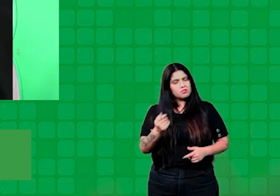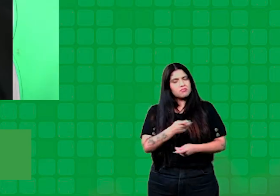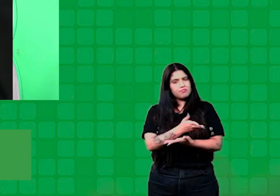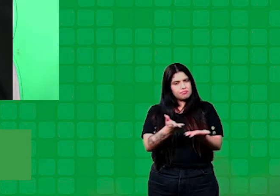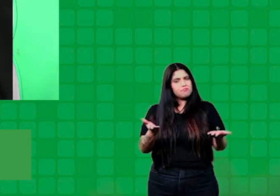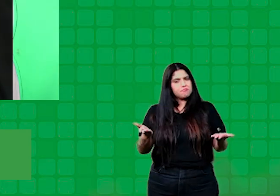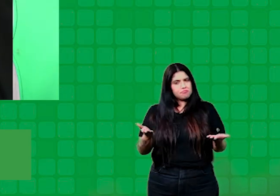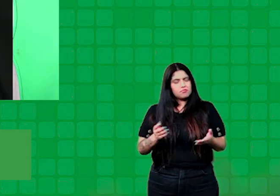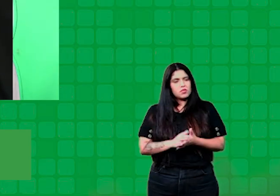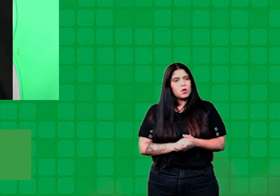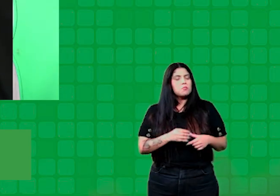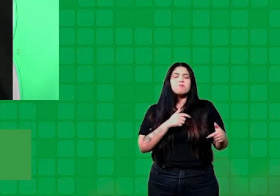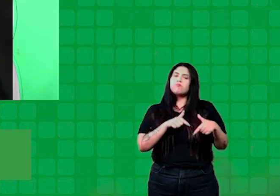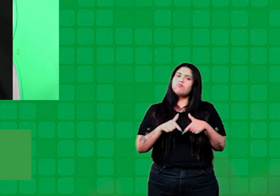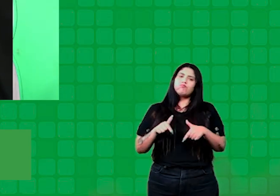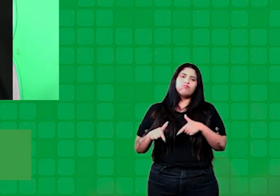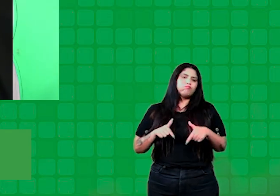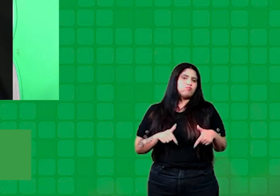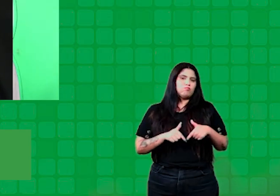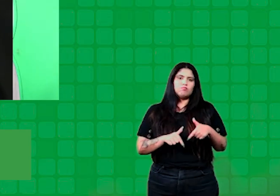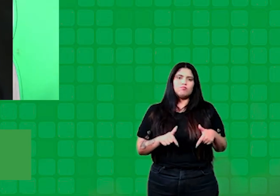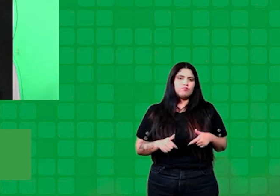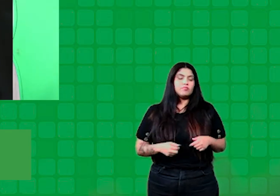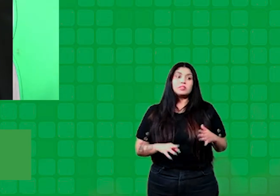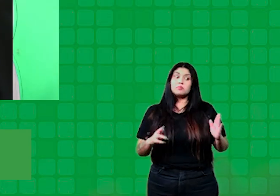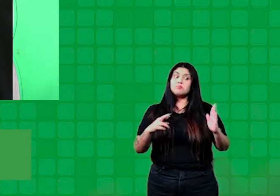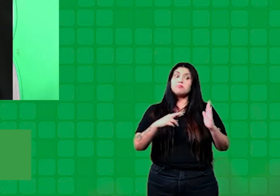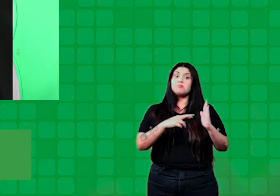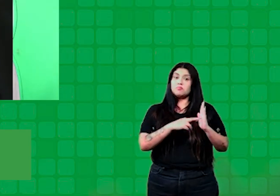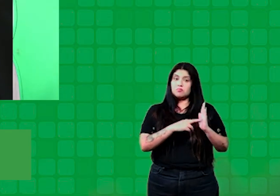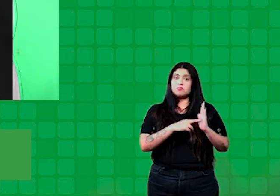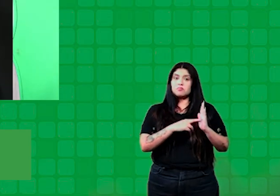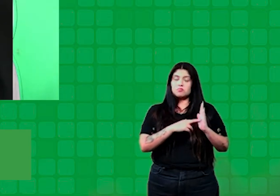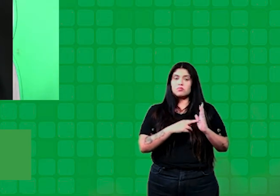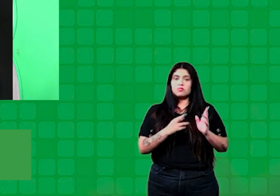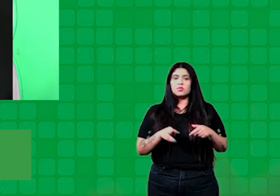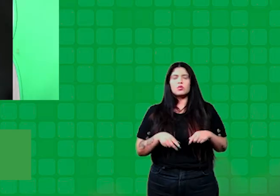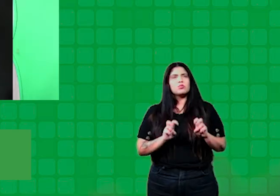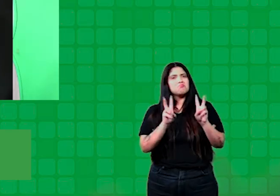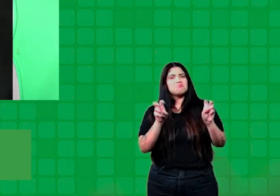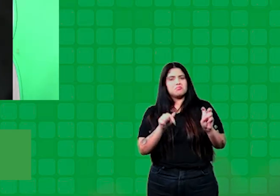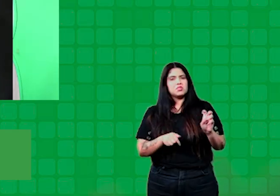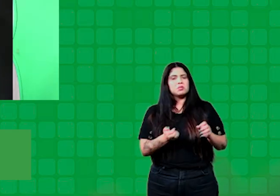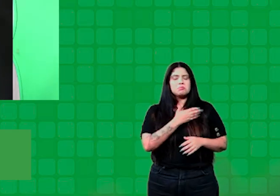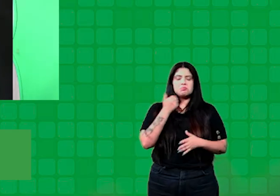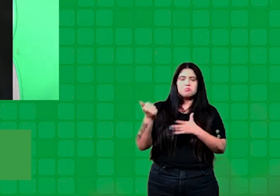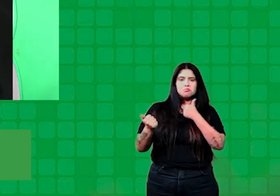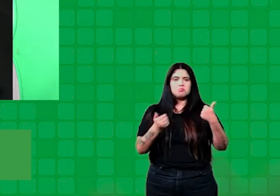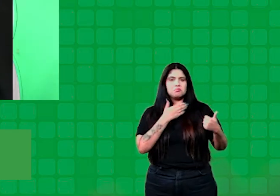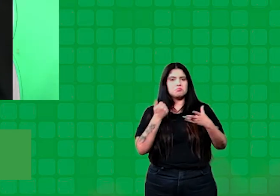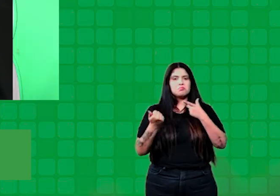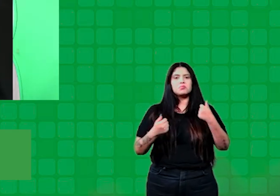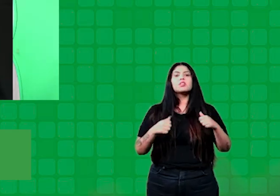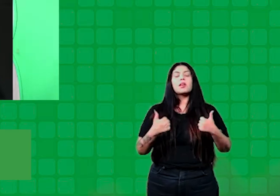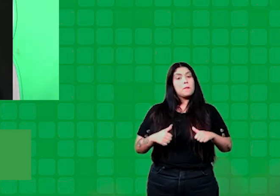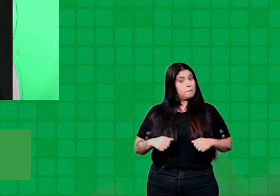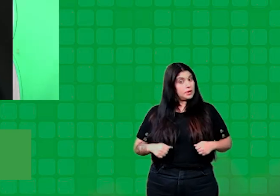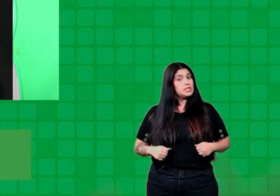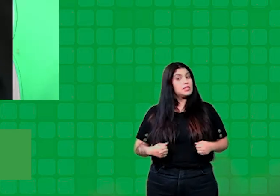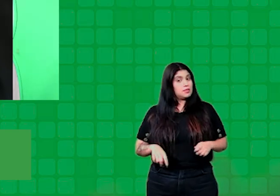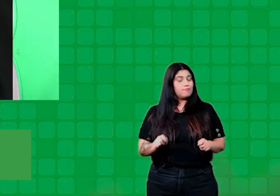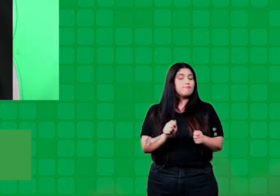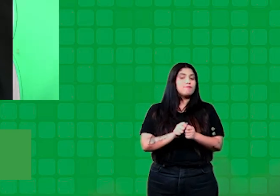por todo esse trabalho e relato, né? Aqui no caso dessas melhorias que precisam ser